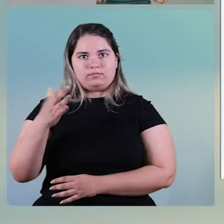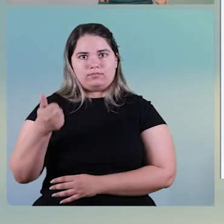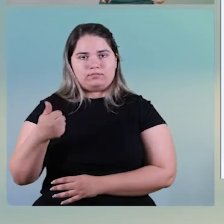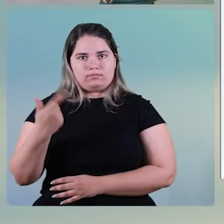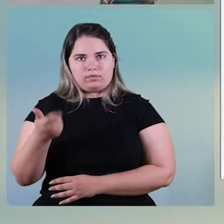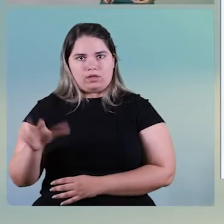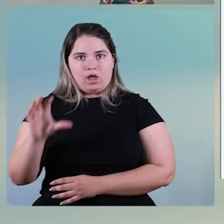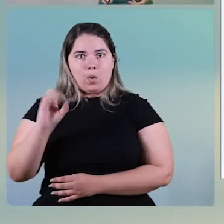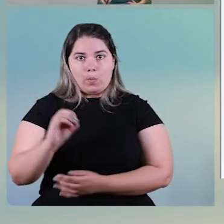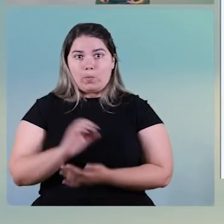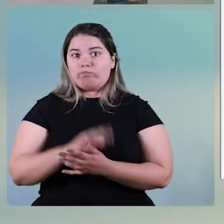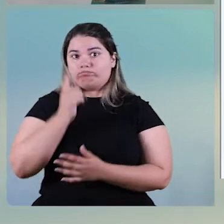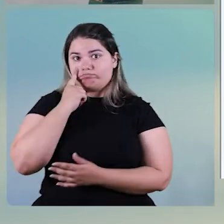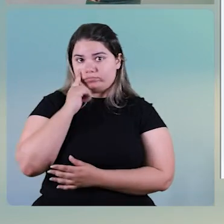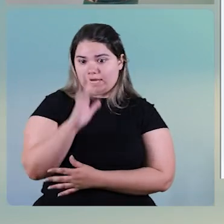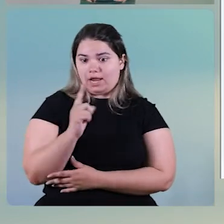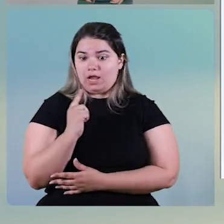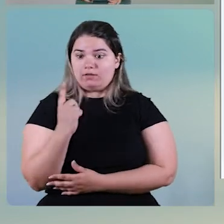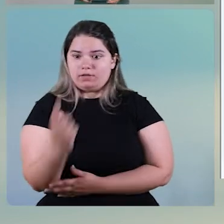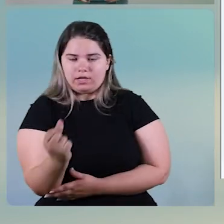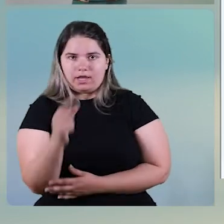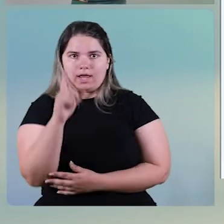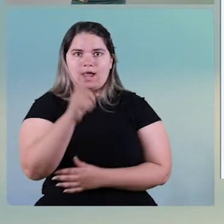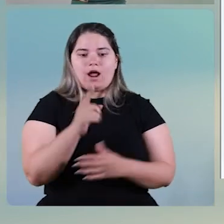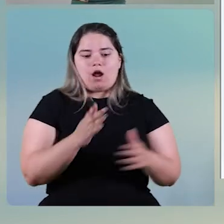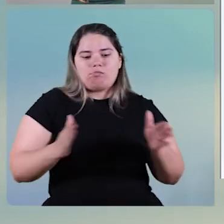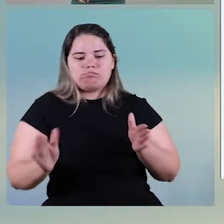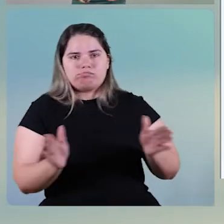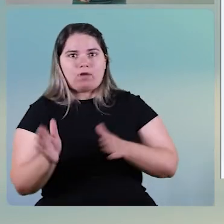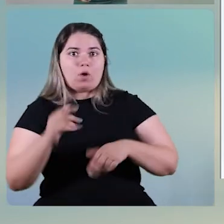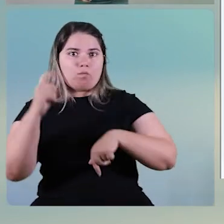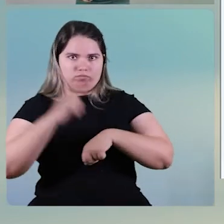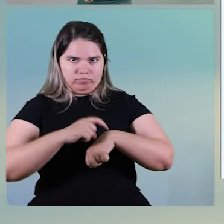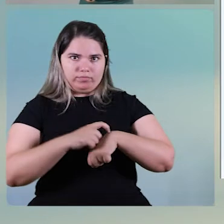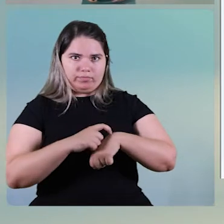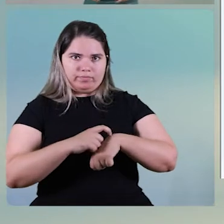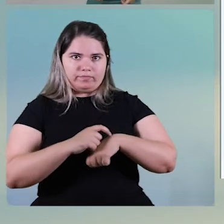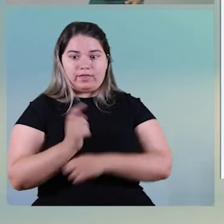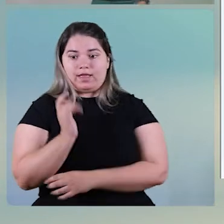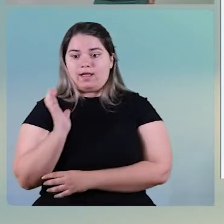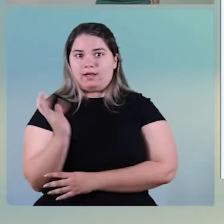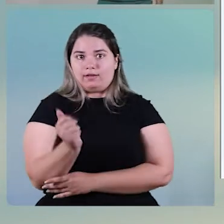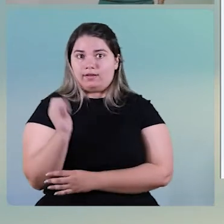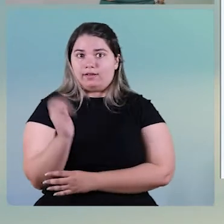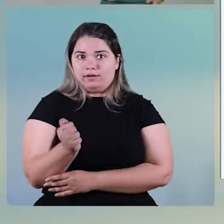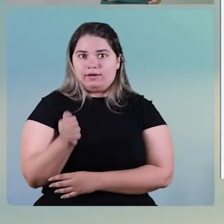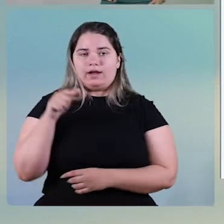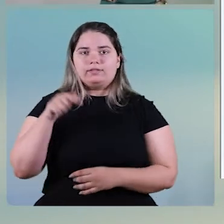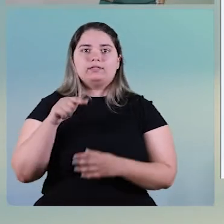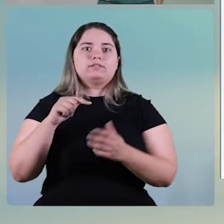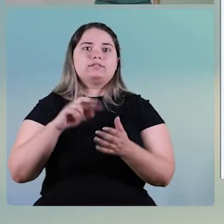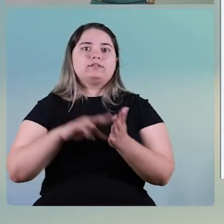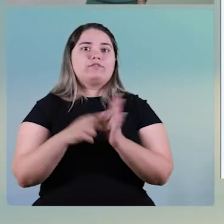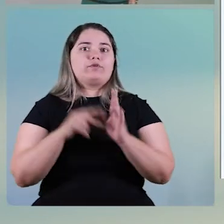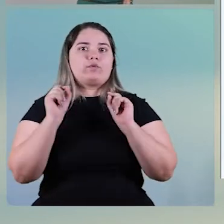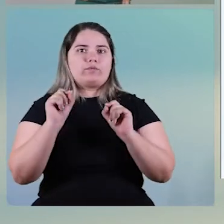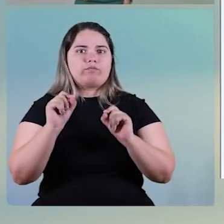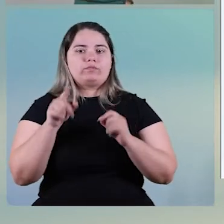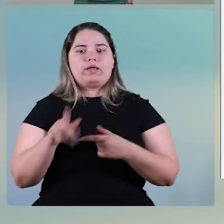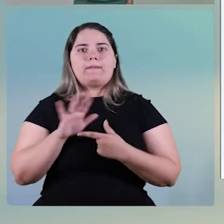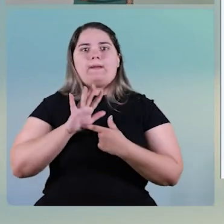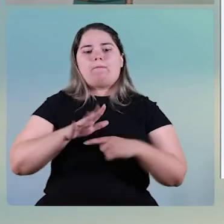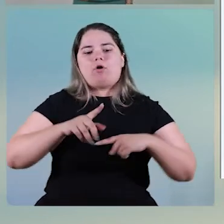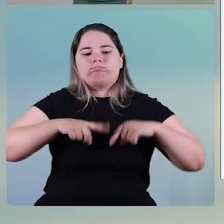da posição com o tempo, a aceleração é uma grandeza que mede a taxa de variação da velocidade com o